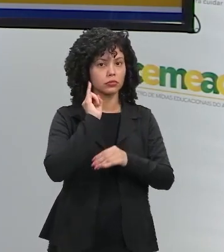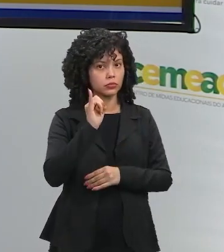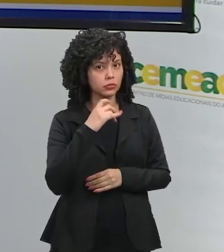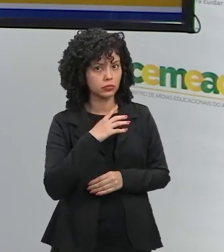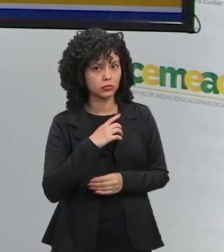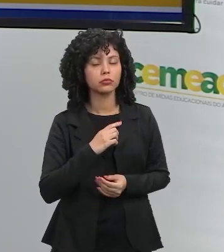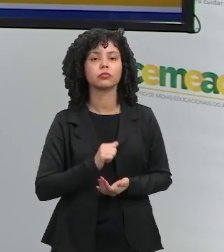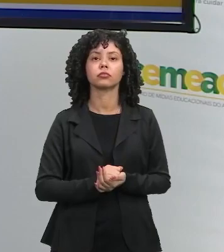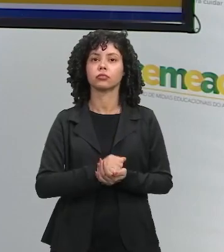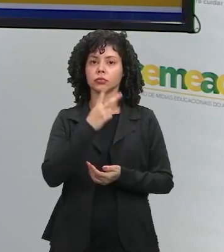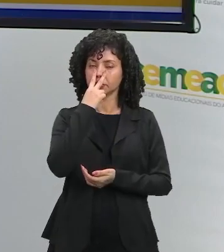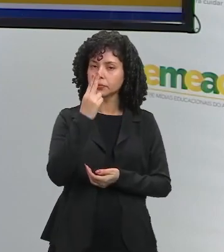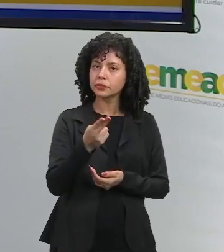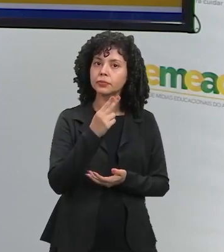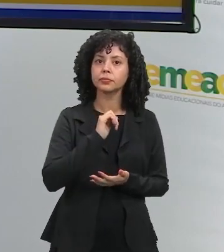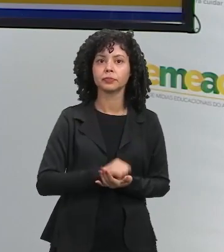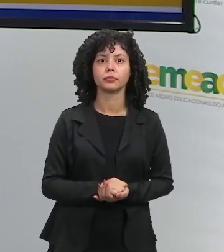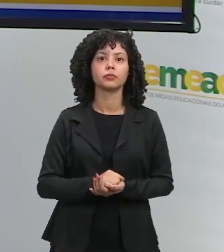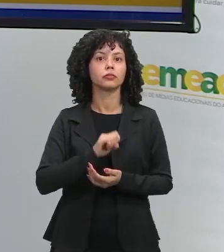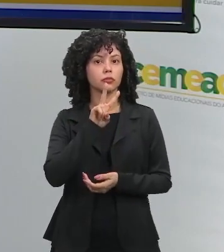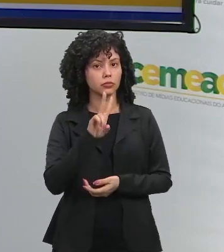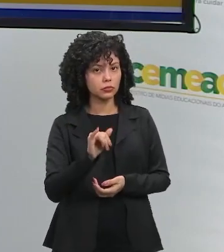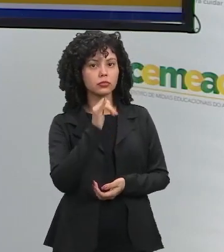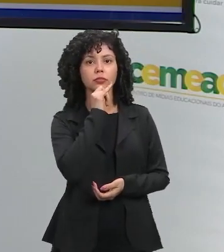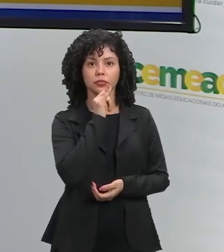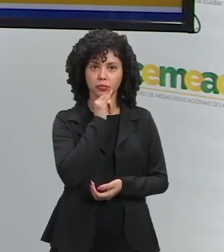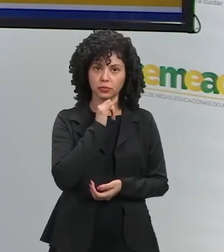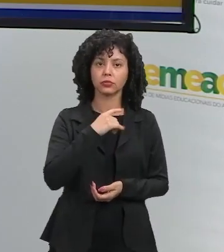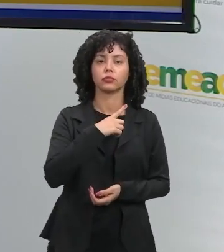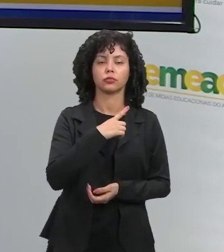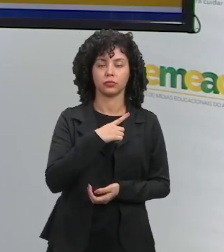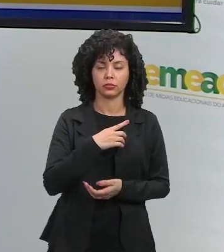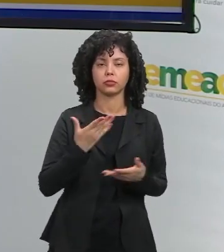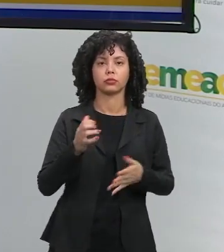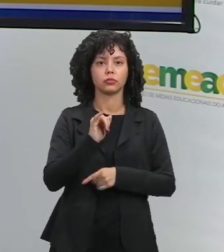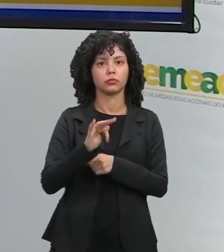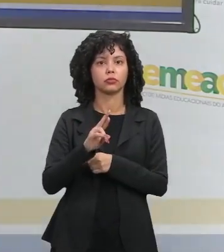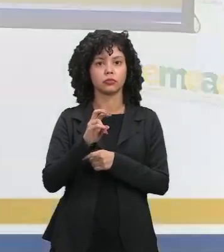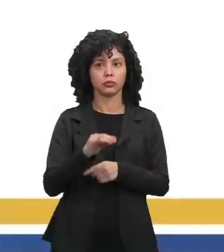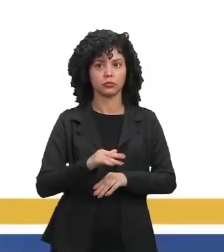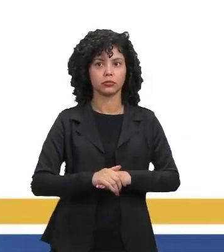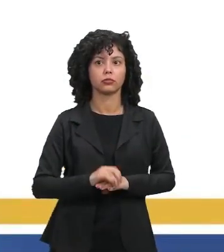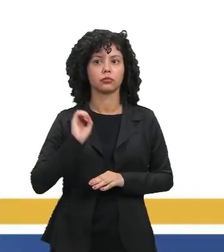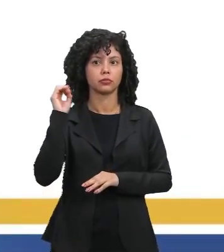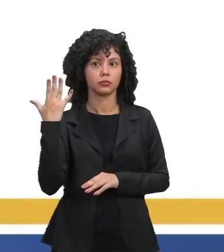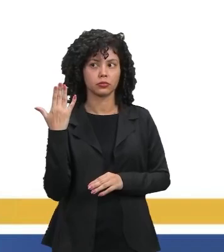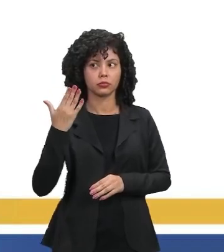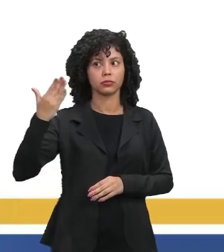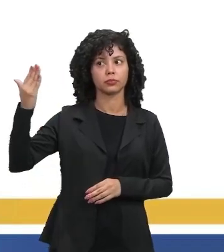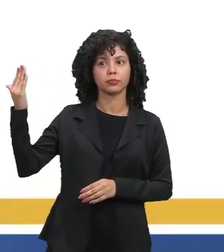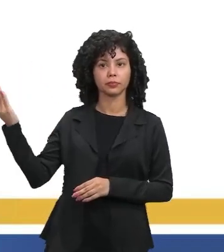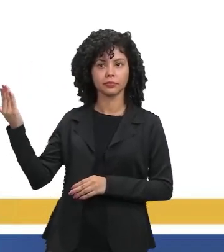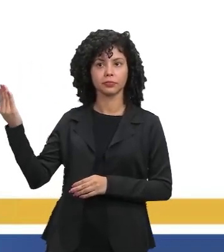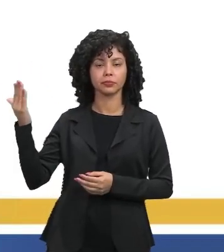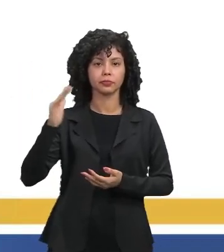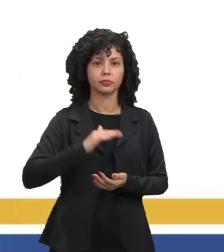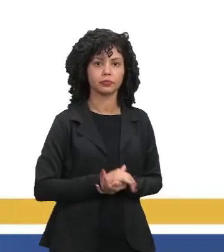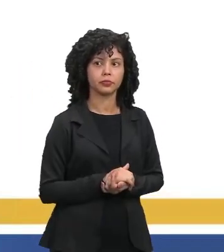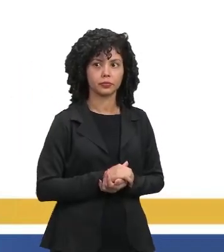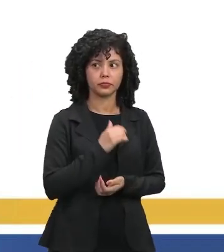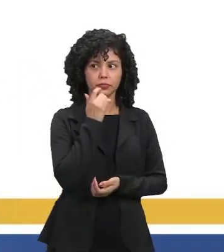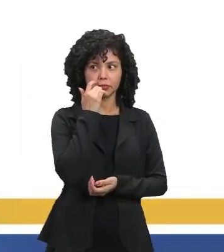exatamente idênticos, né? Aí você está diante de um caso de isótonos, como é o caso do cálcio e